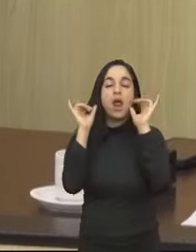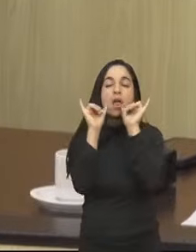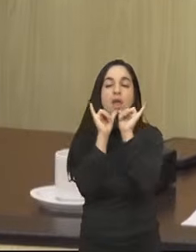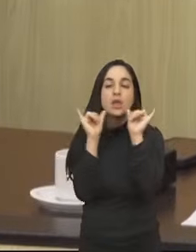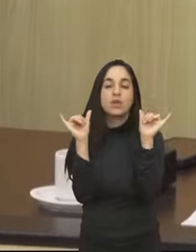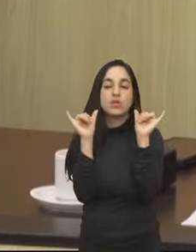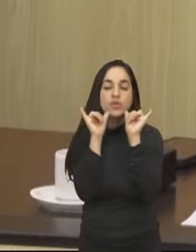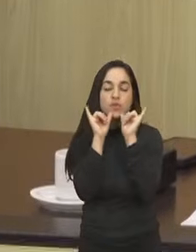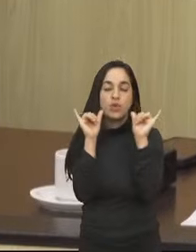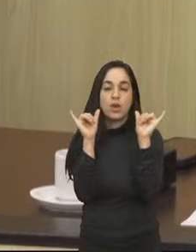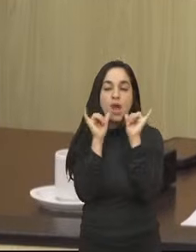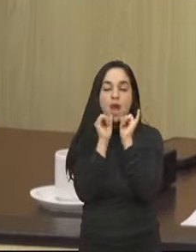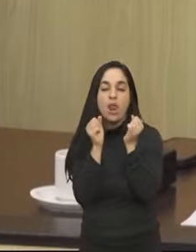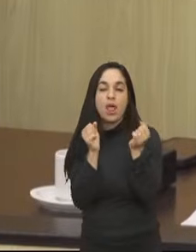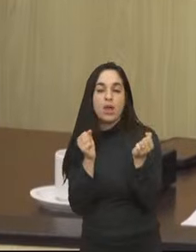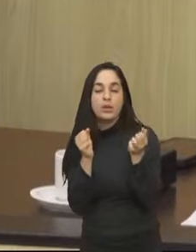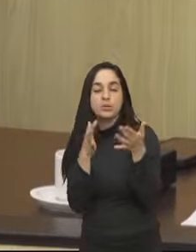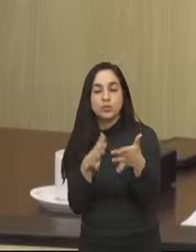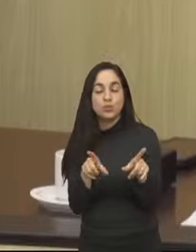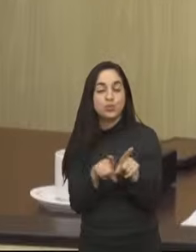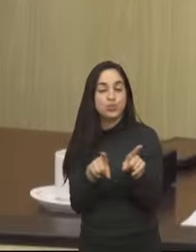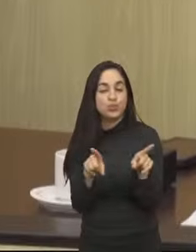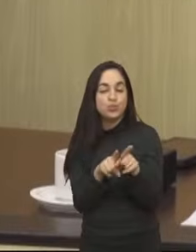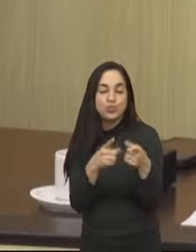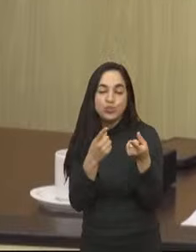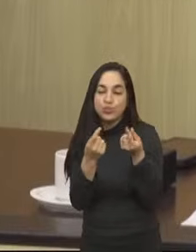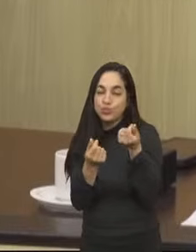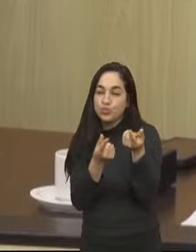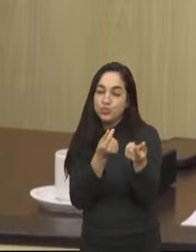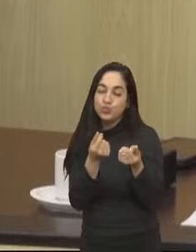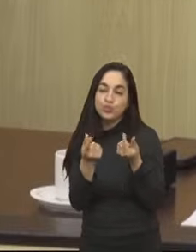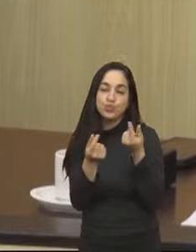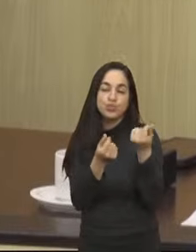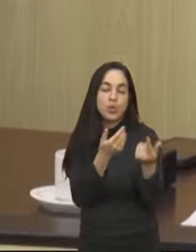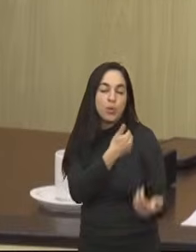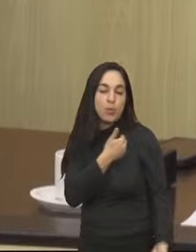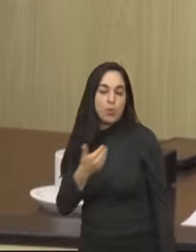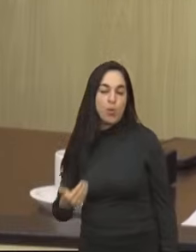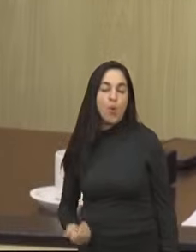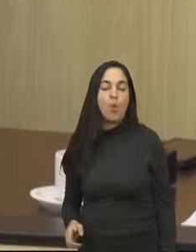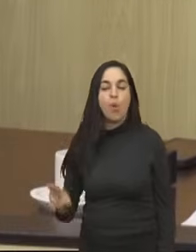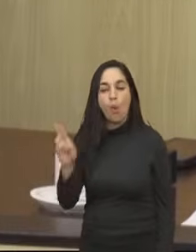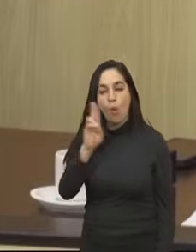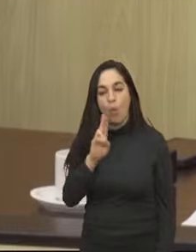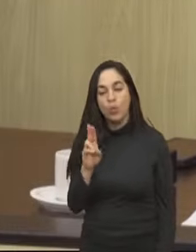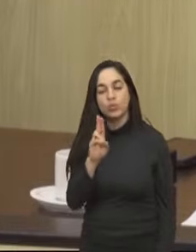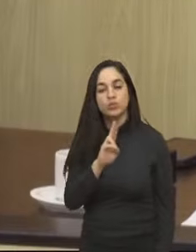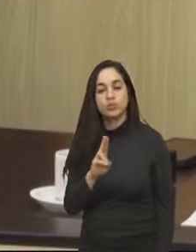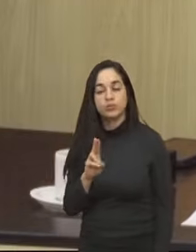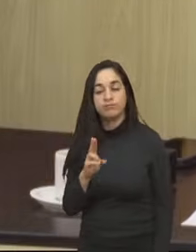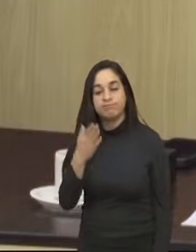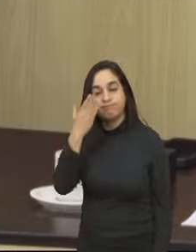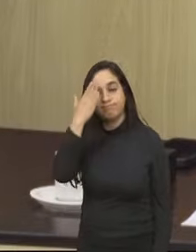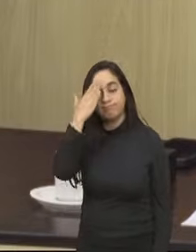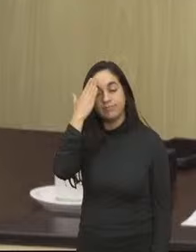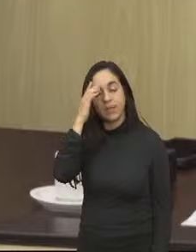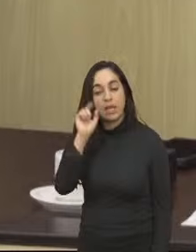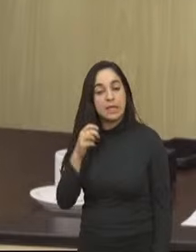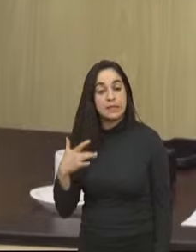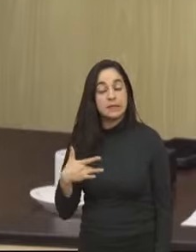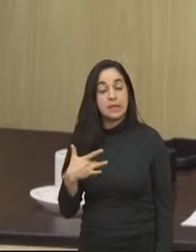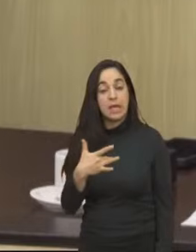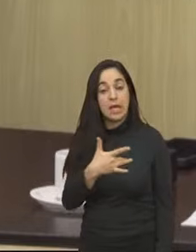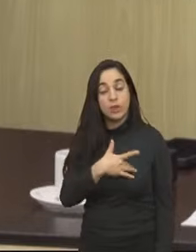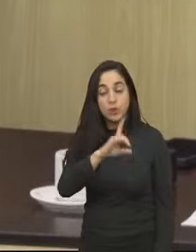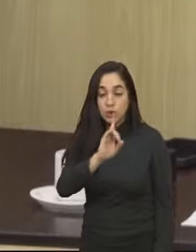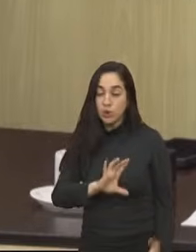divulgação das ações e dos gastos do dinheiro público à população, considerando que o acesso à saúde é direito